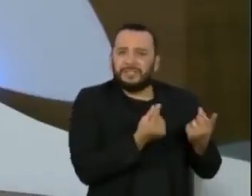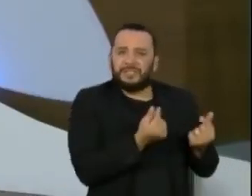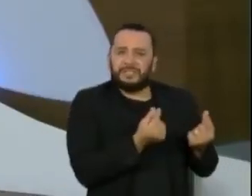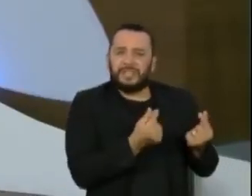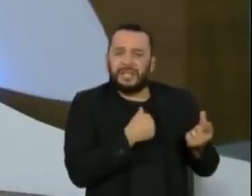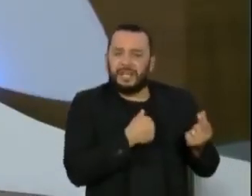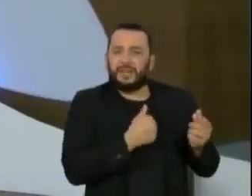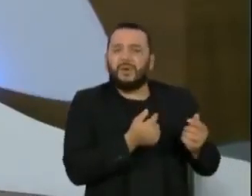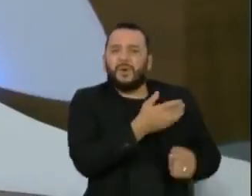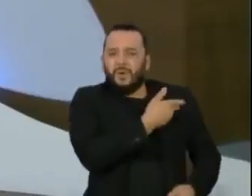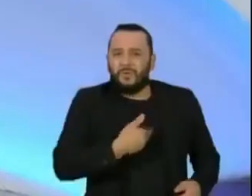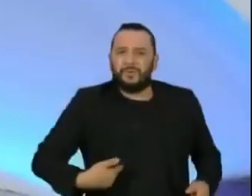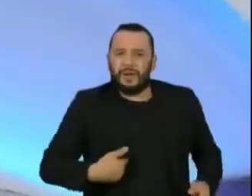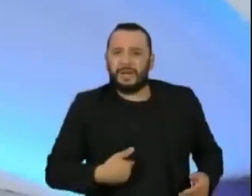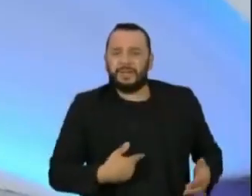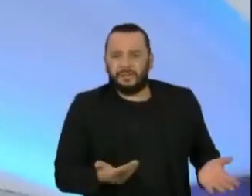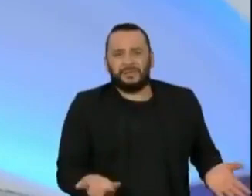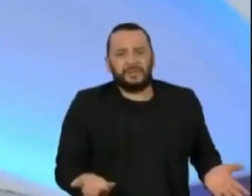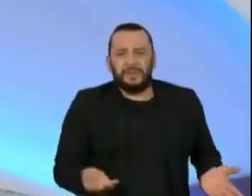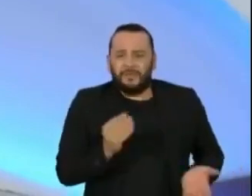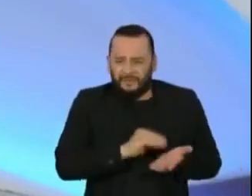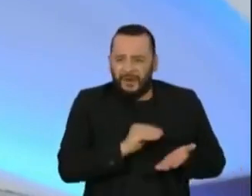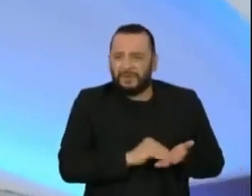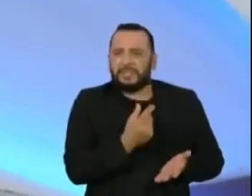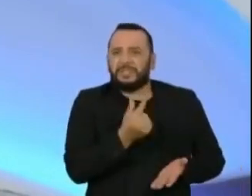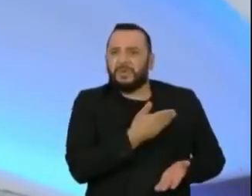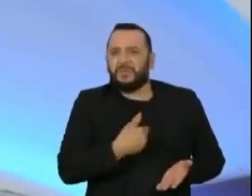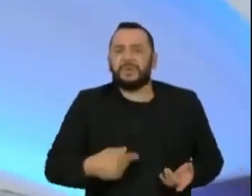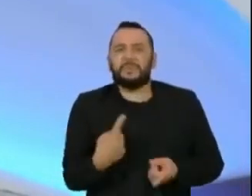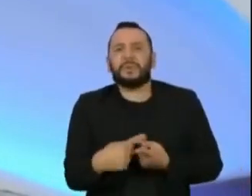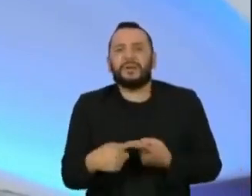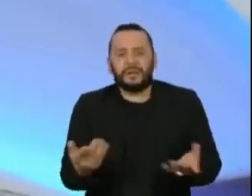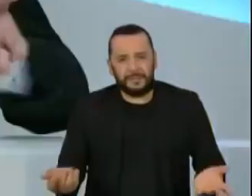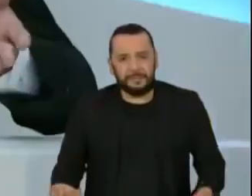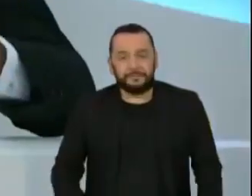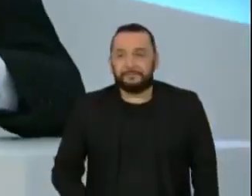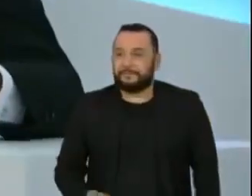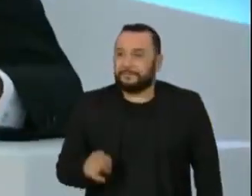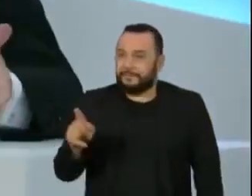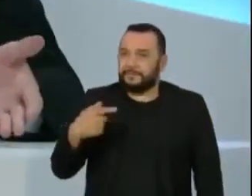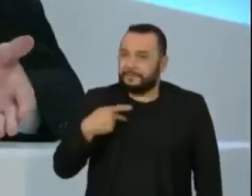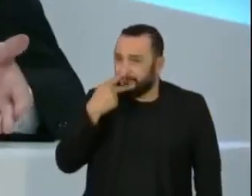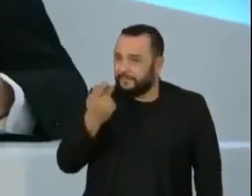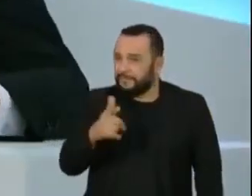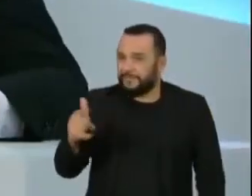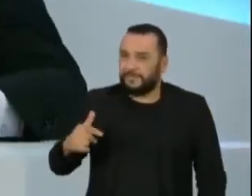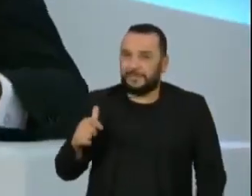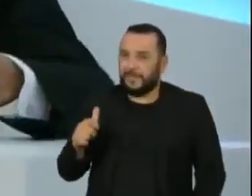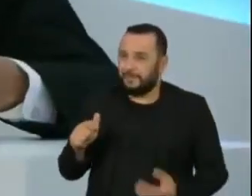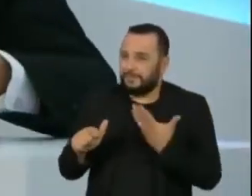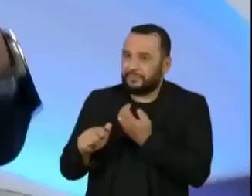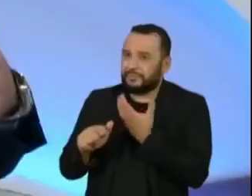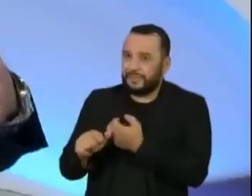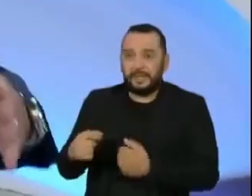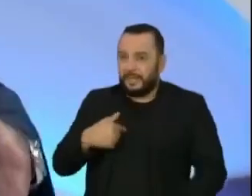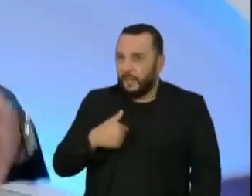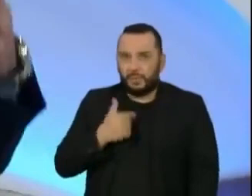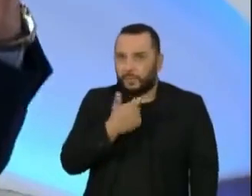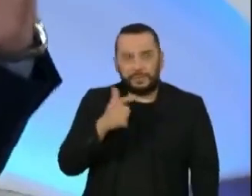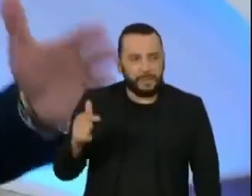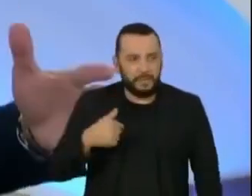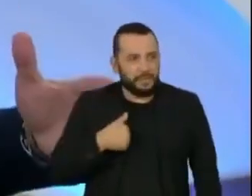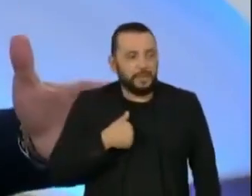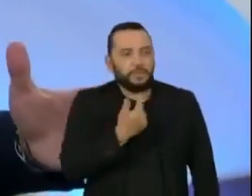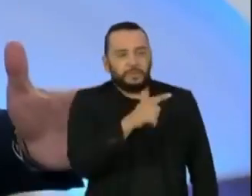governo, ele coloca que falta dinheiro no governo. Mas se o áudio, o senhor diz que não tem o áudio... Eu estou dizendo para você que eu não tenho o áudio,